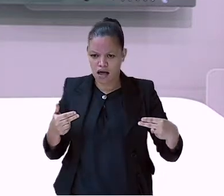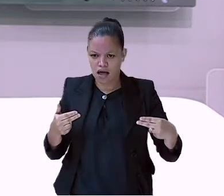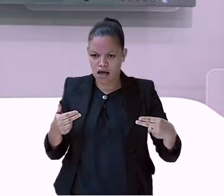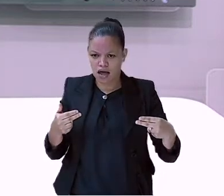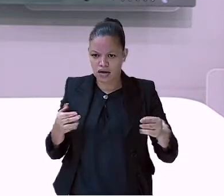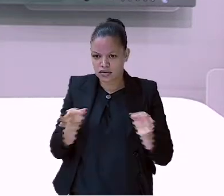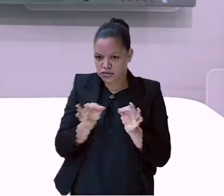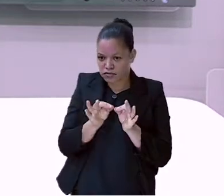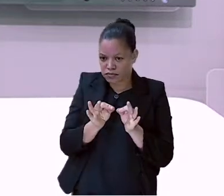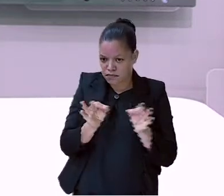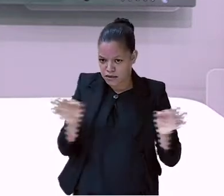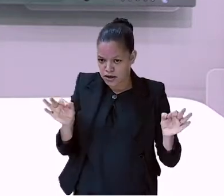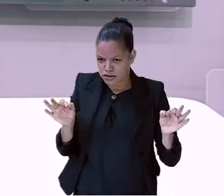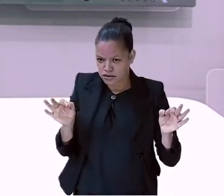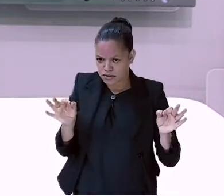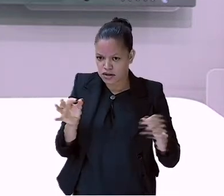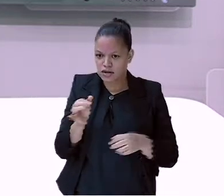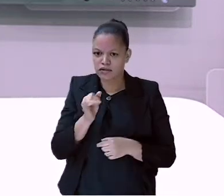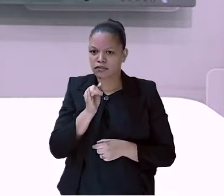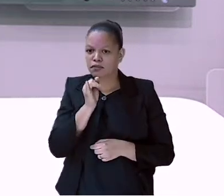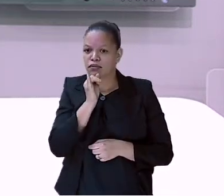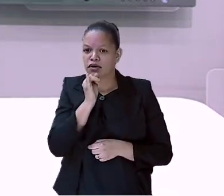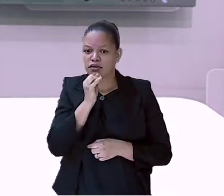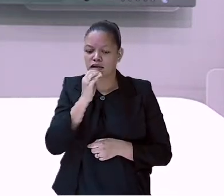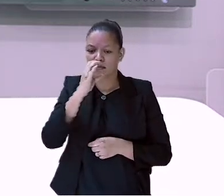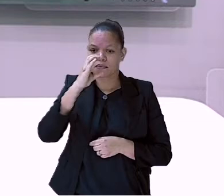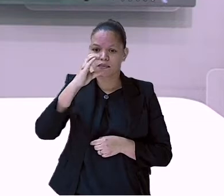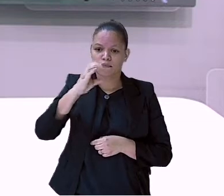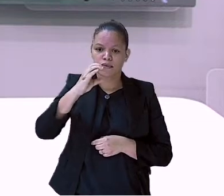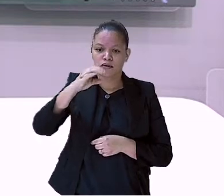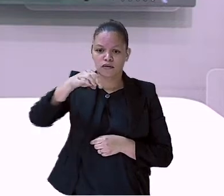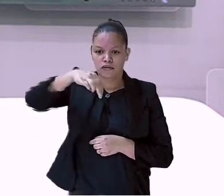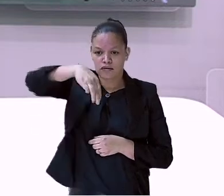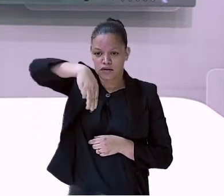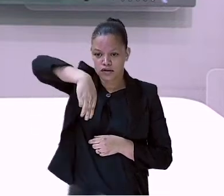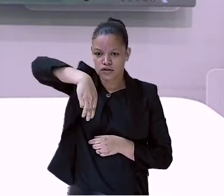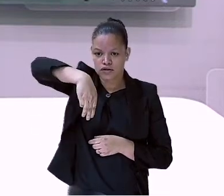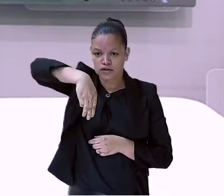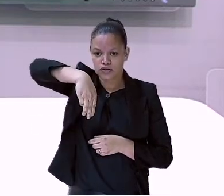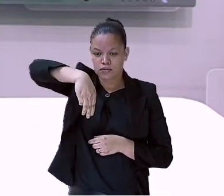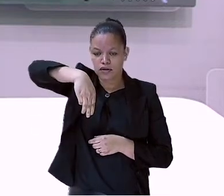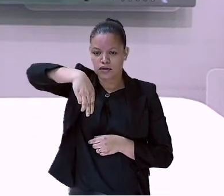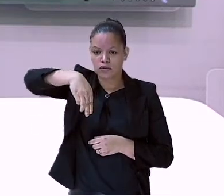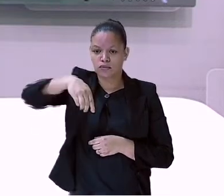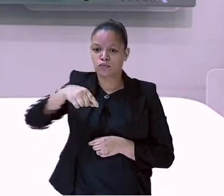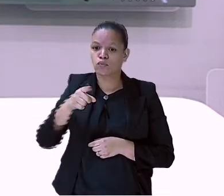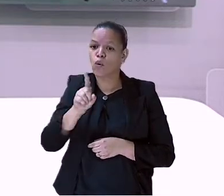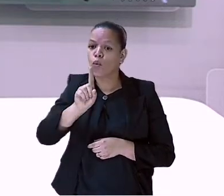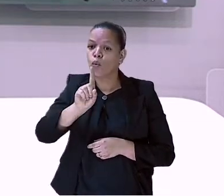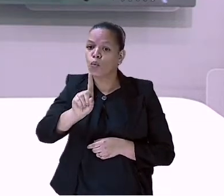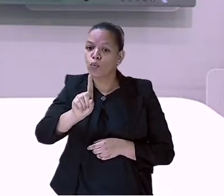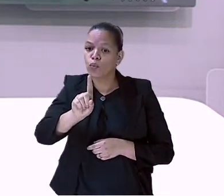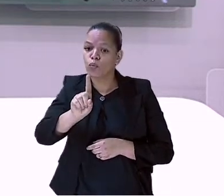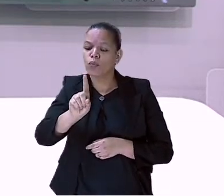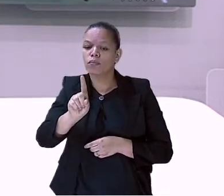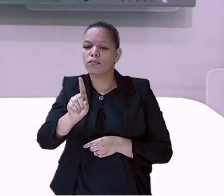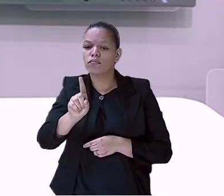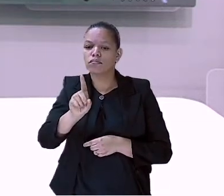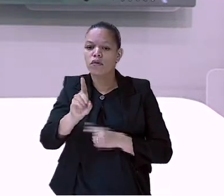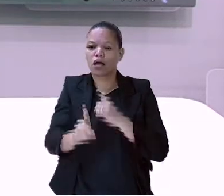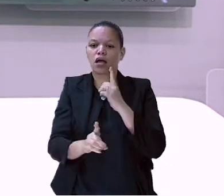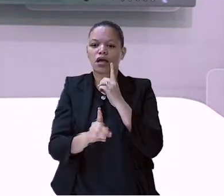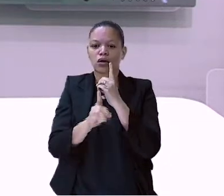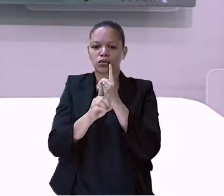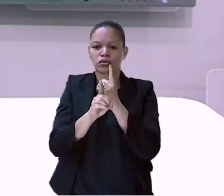centímetro, nós temos 10 milímetros. Então, cada risquinho desse da sua régua equivale a